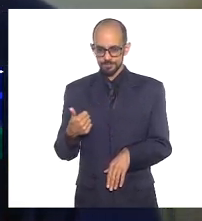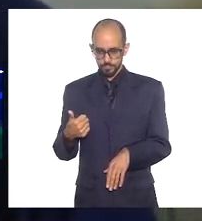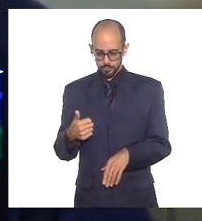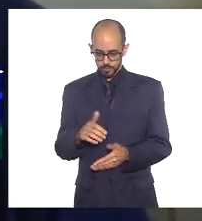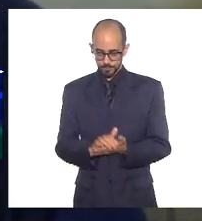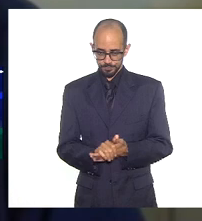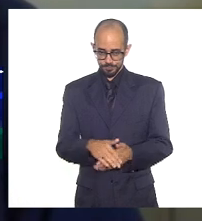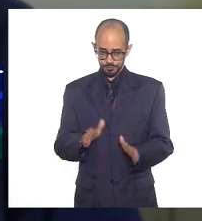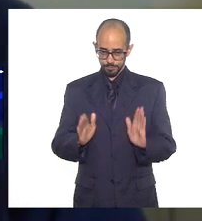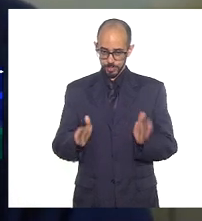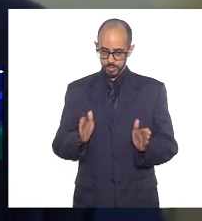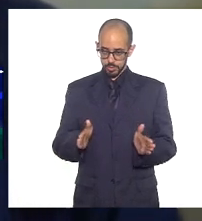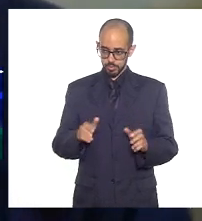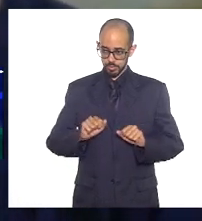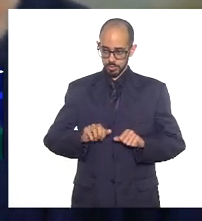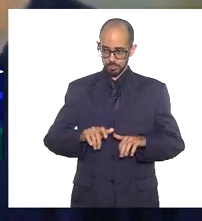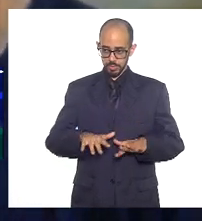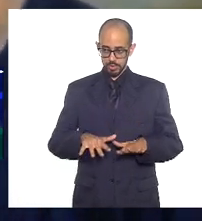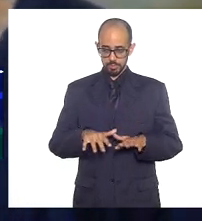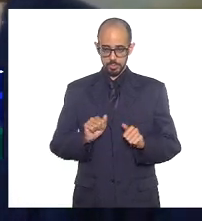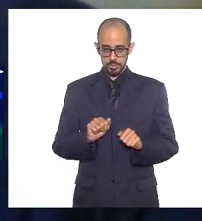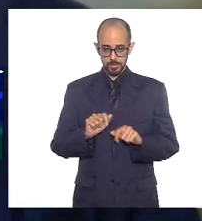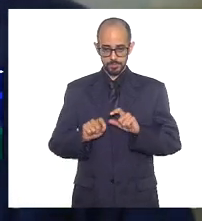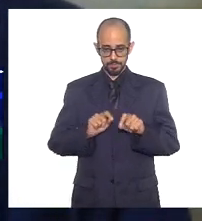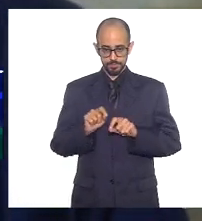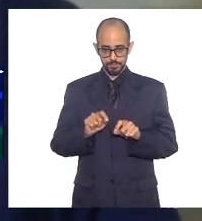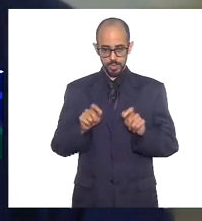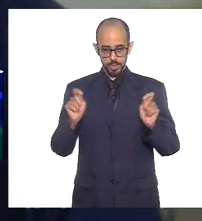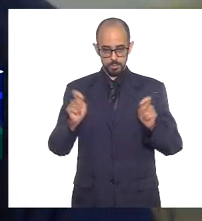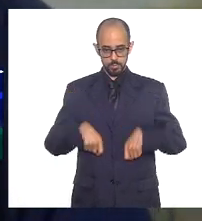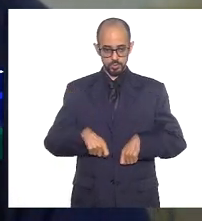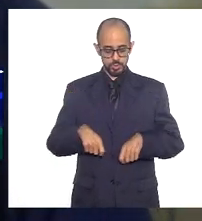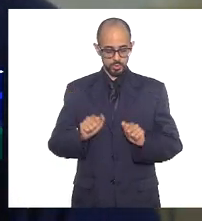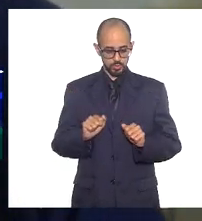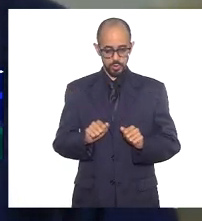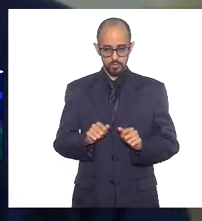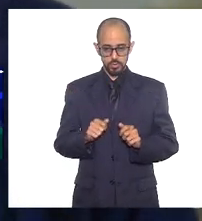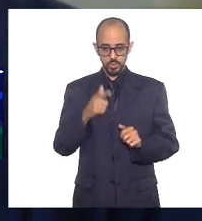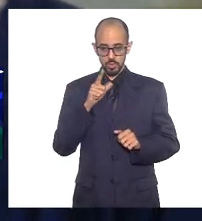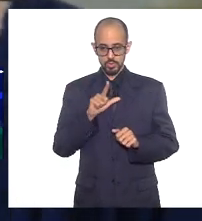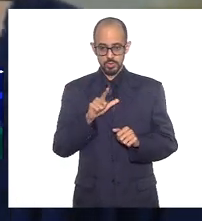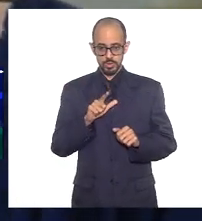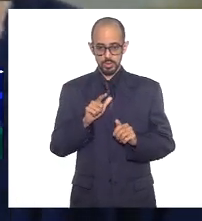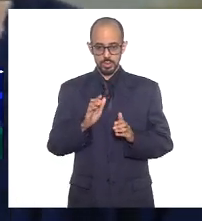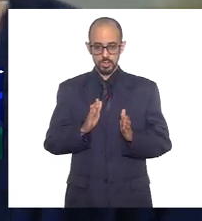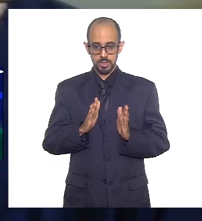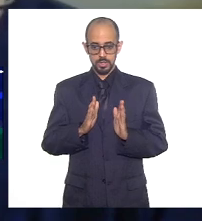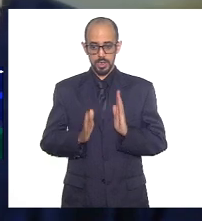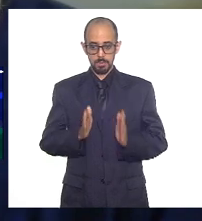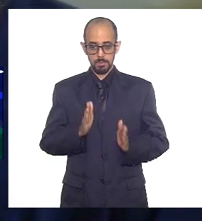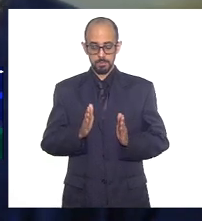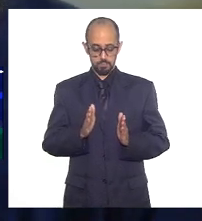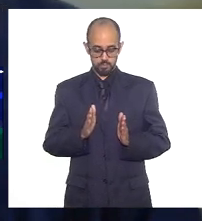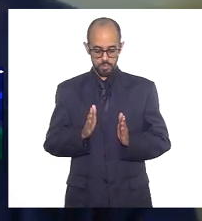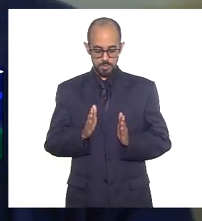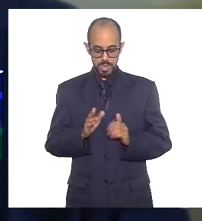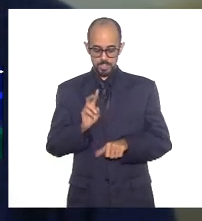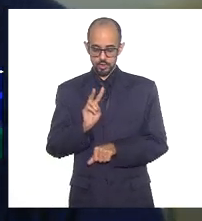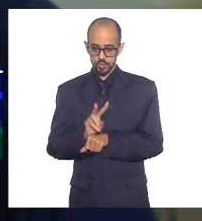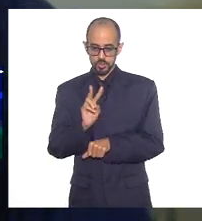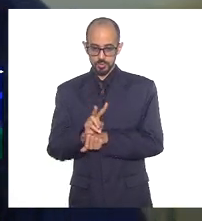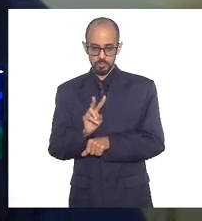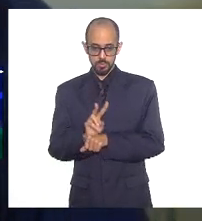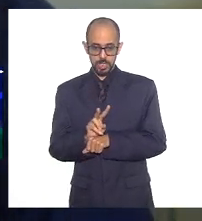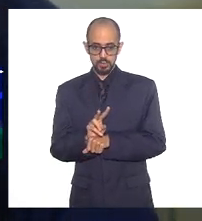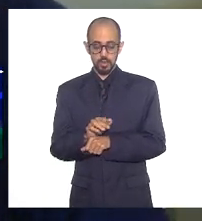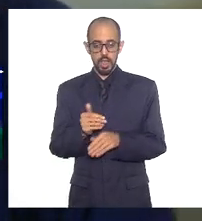período da pandemia é possível você ter a margem de consignável na ordem